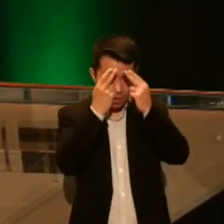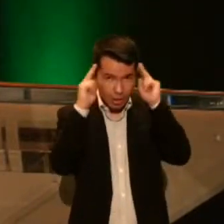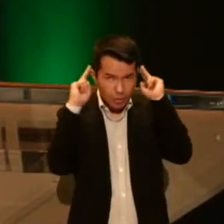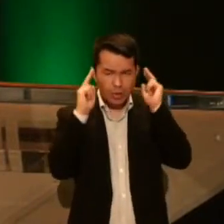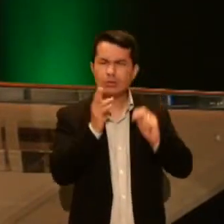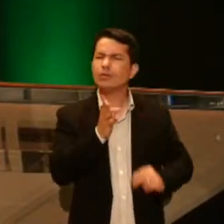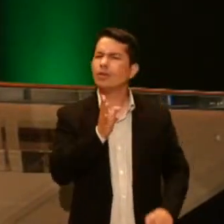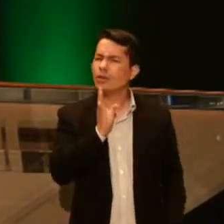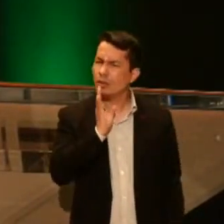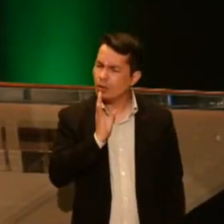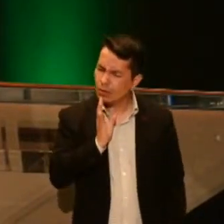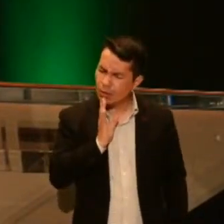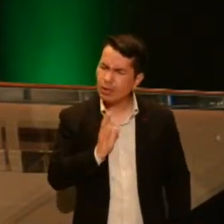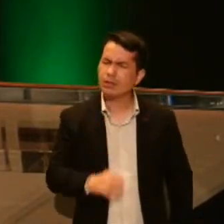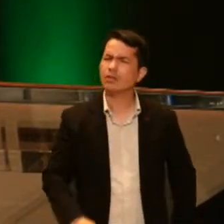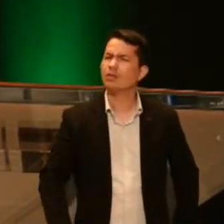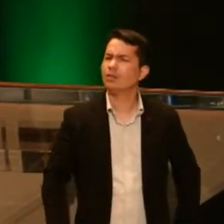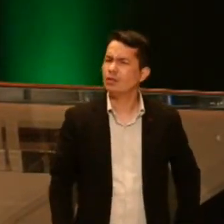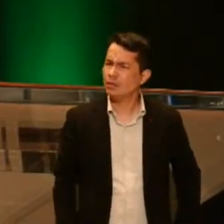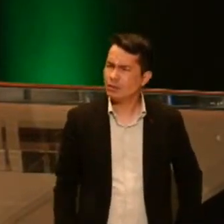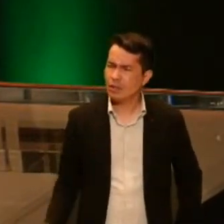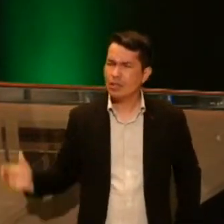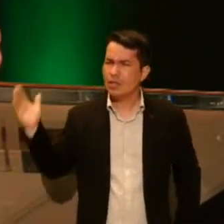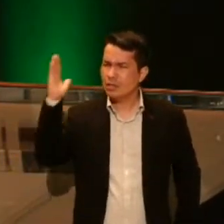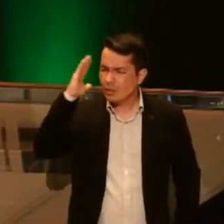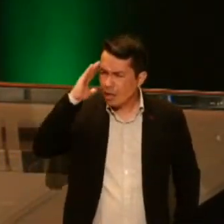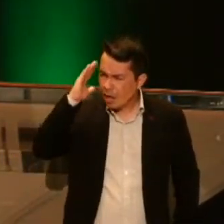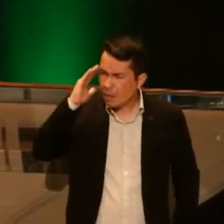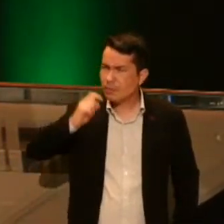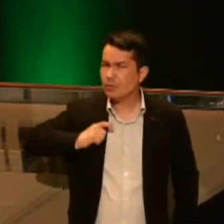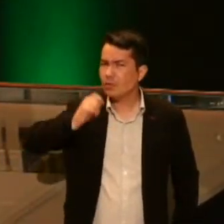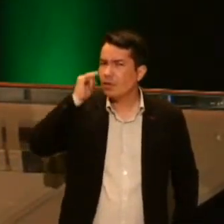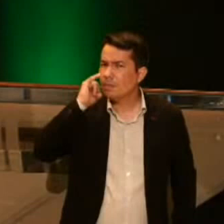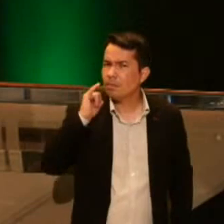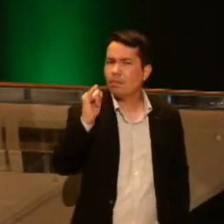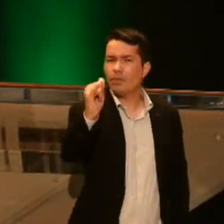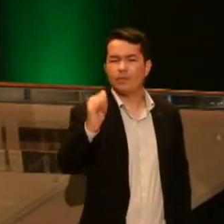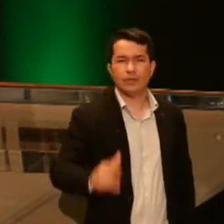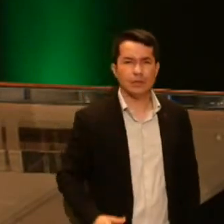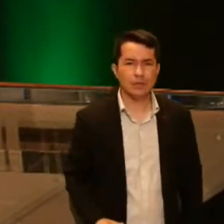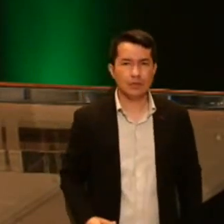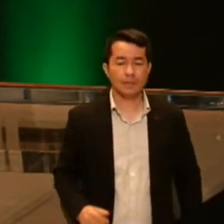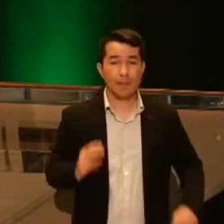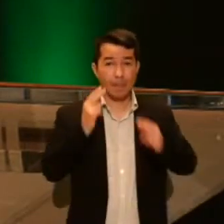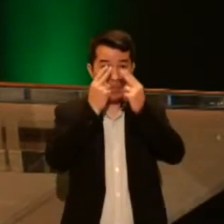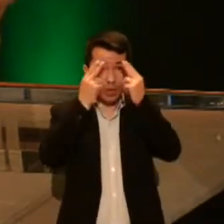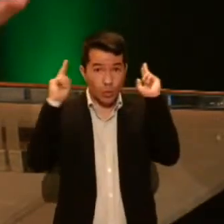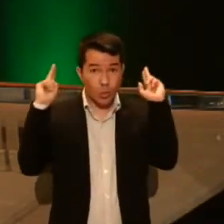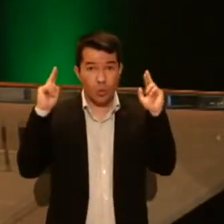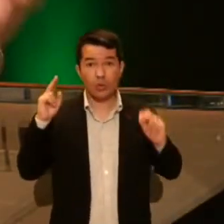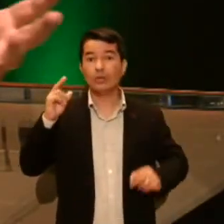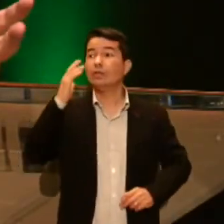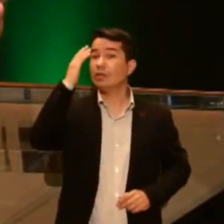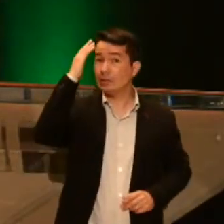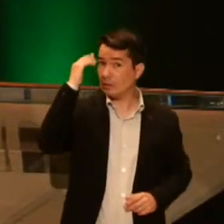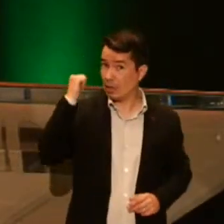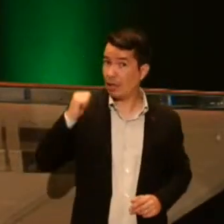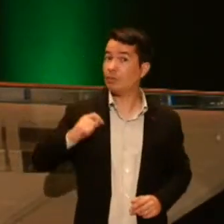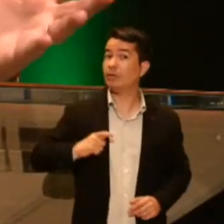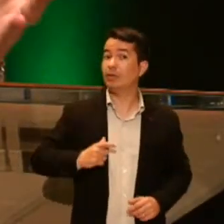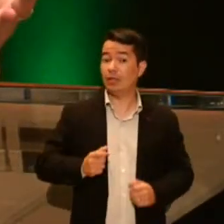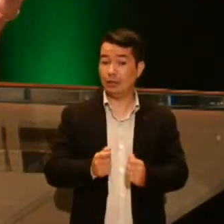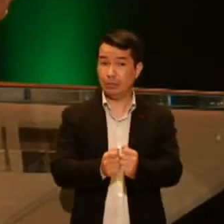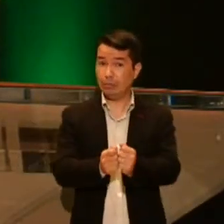conhecimento, ele sabia da profecia, ele tinha ouvido da miraculosa experiência